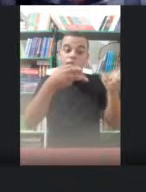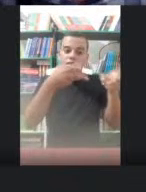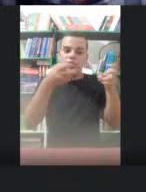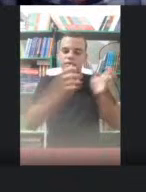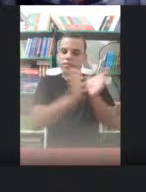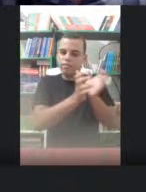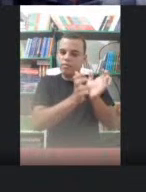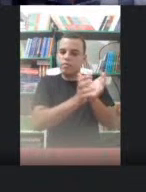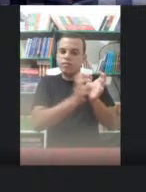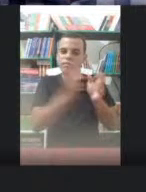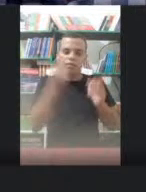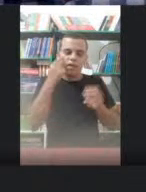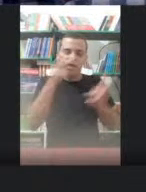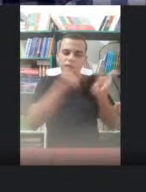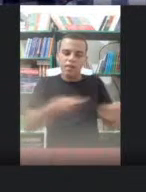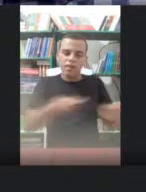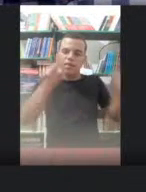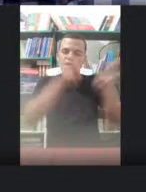alimentação desses